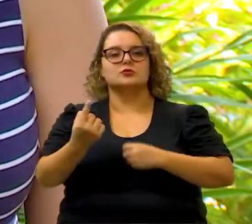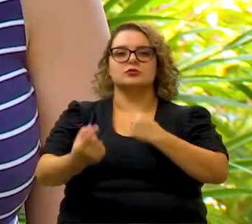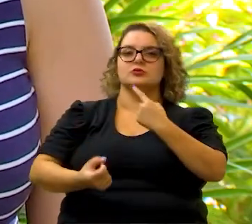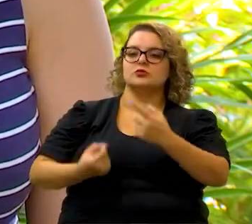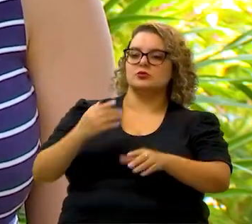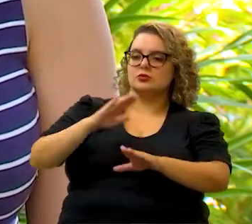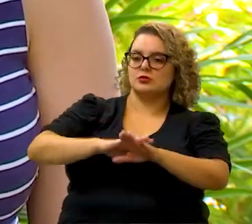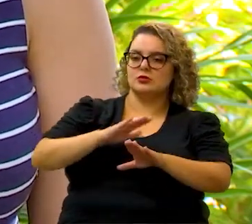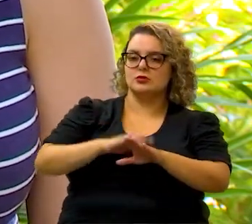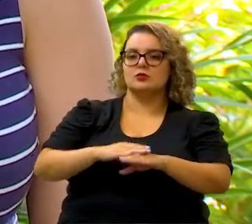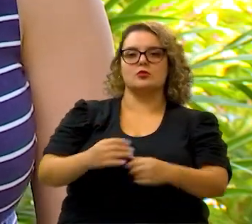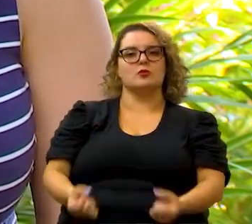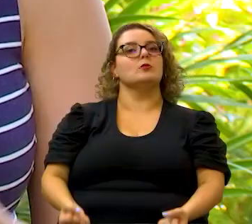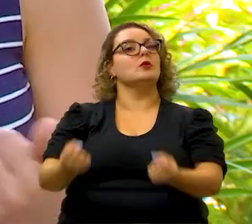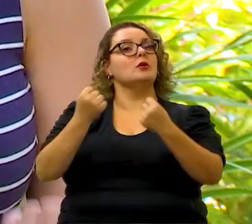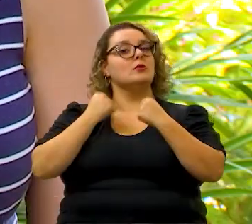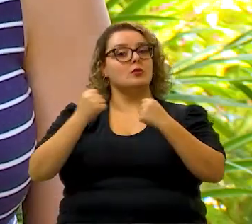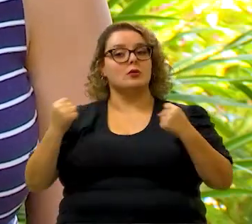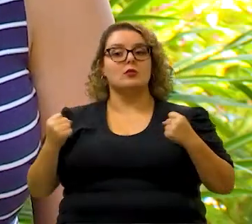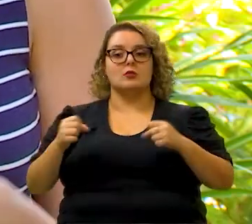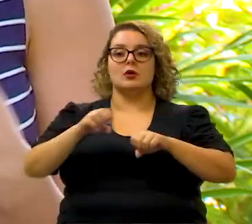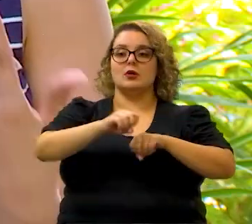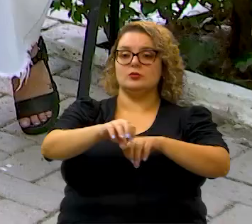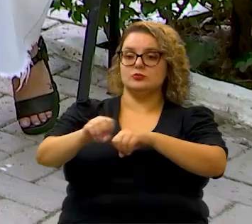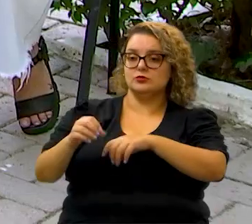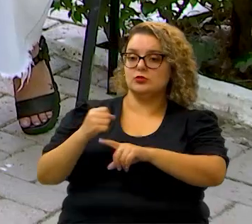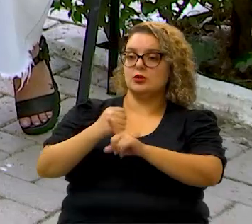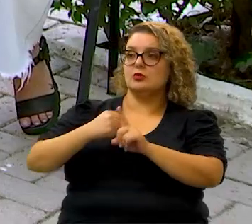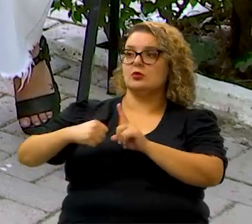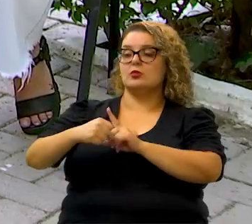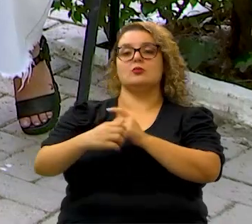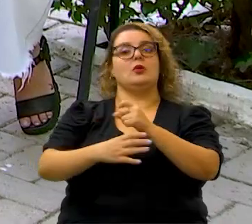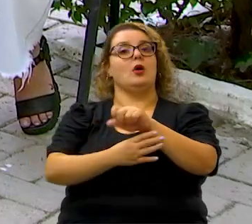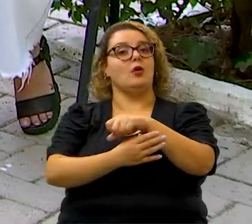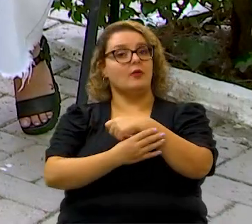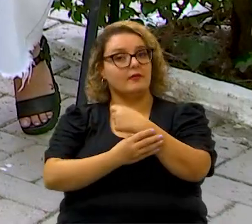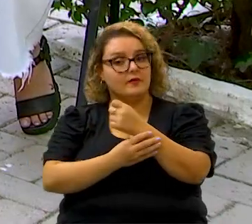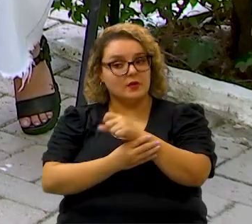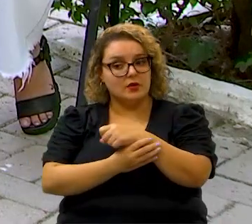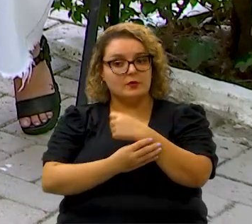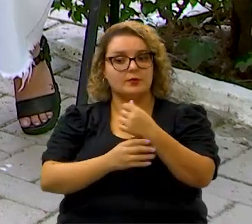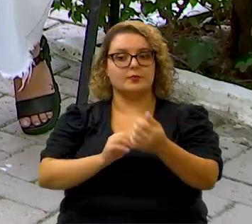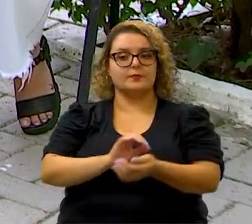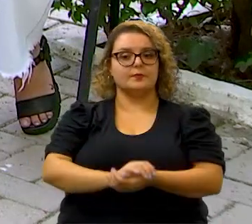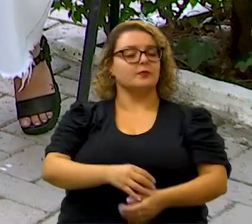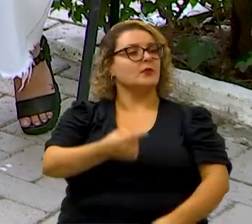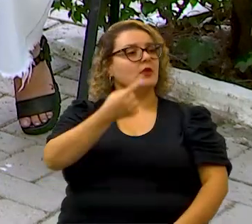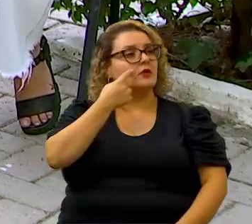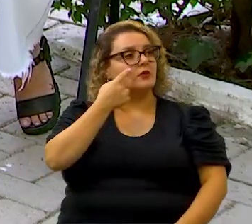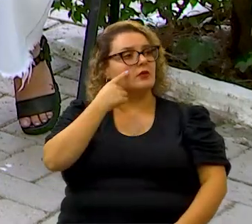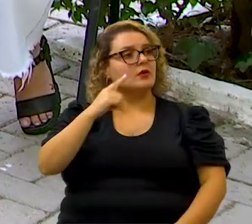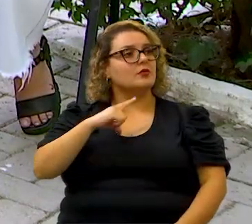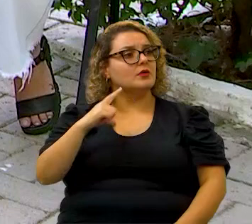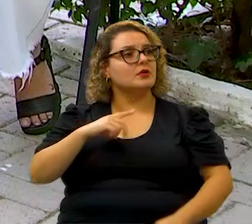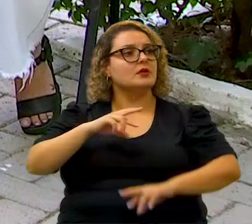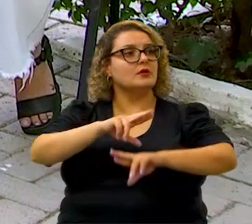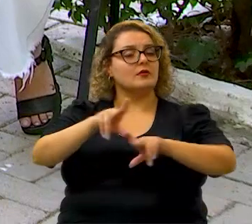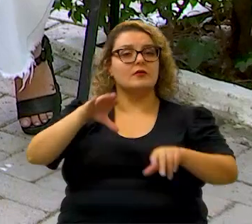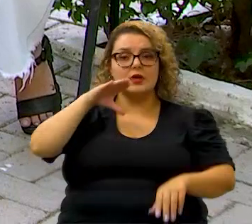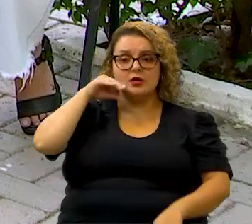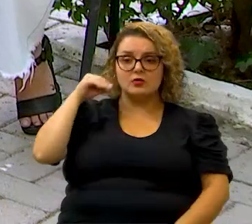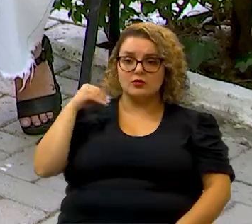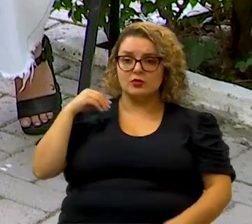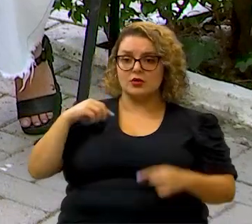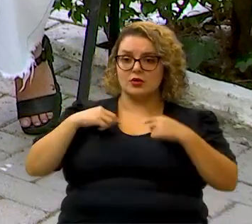a participar de algumas atividades, com o educador físico, a educadora social, com o fisioterapeuta. Eu vi também que tem